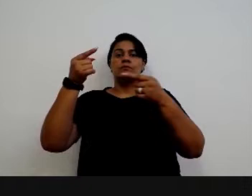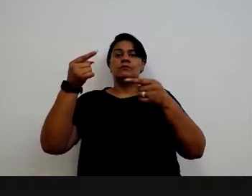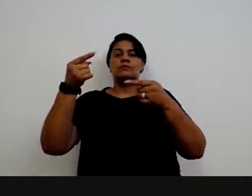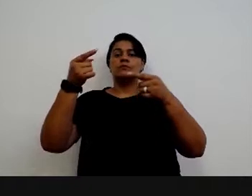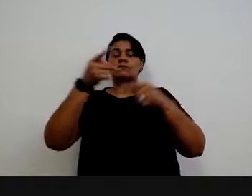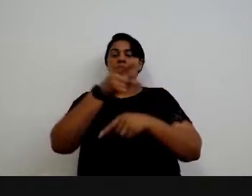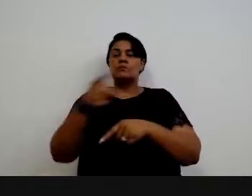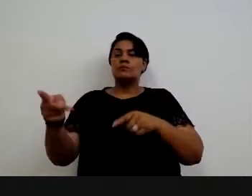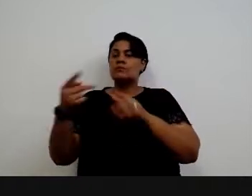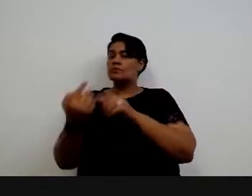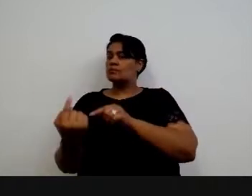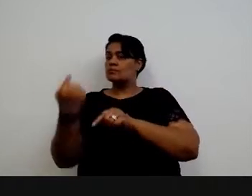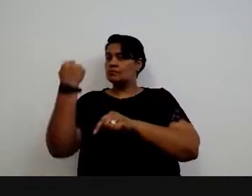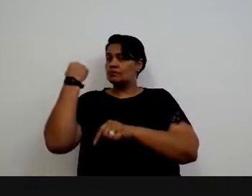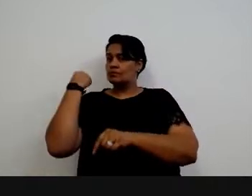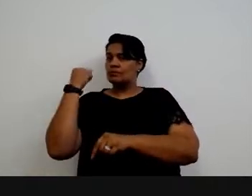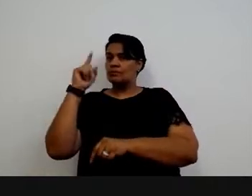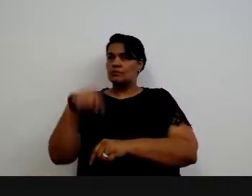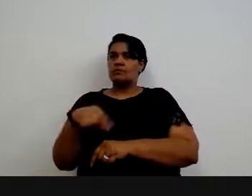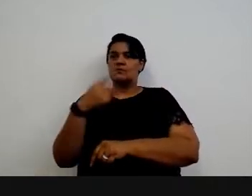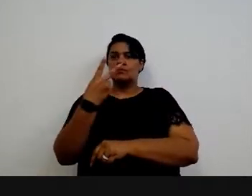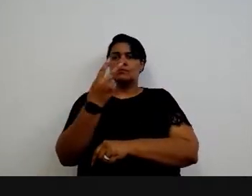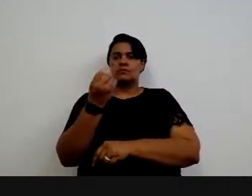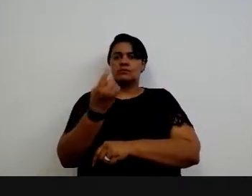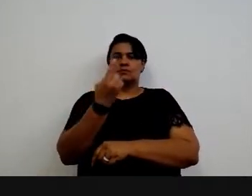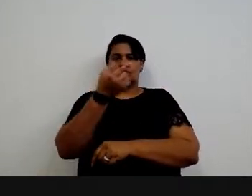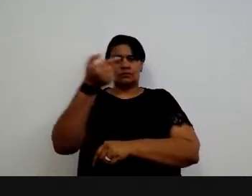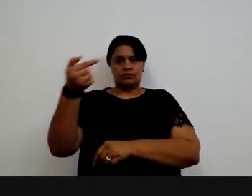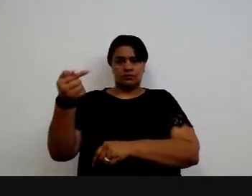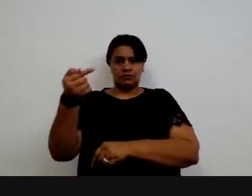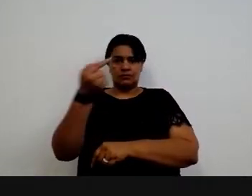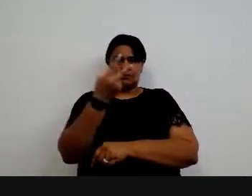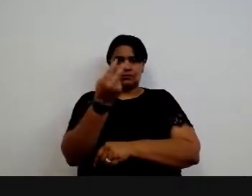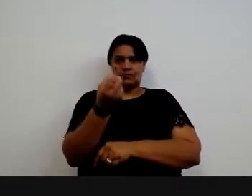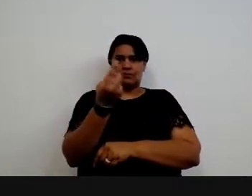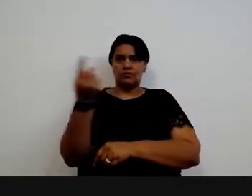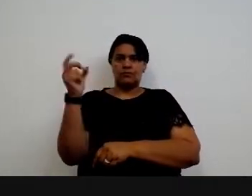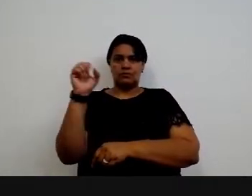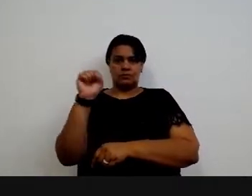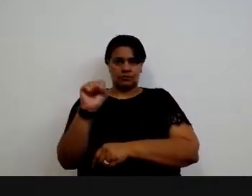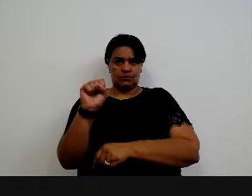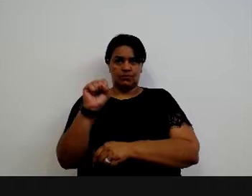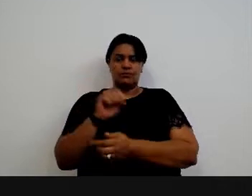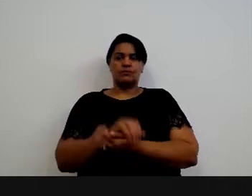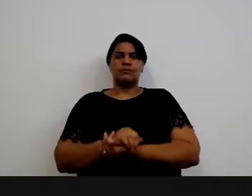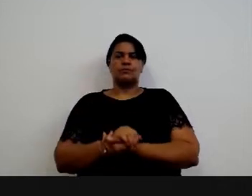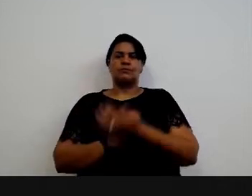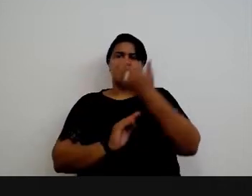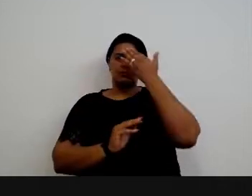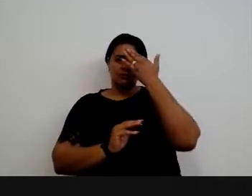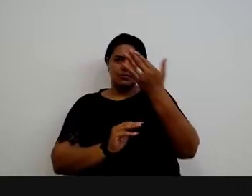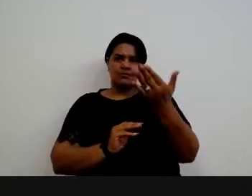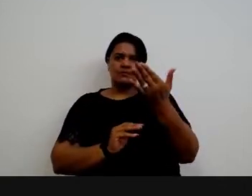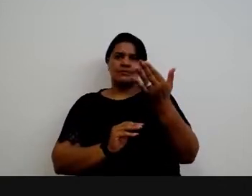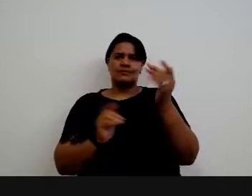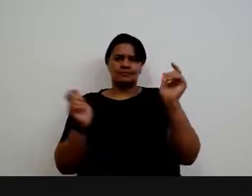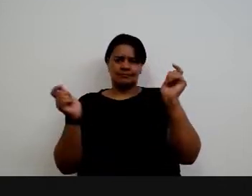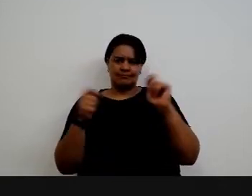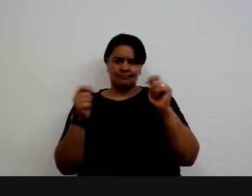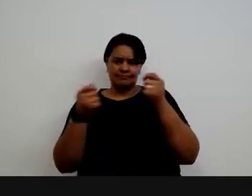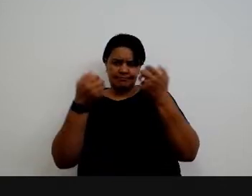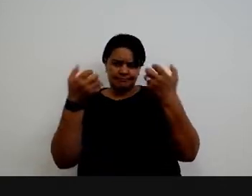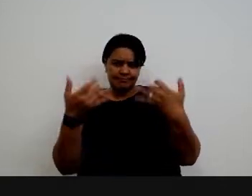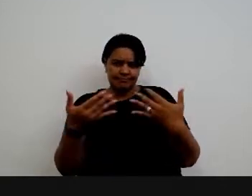Parlamento de São Paulo entre 2017 e 2018. Obrigada, Humberto. Quer dar umas palavrinhas? Eu que agradeço. Só